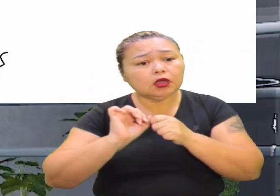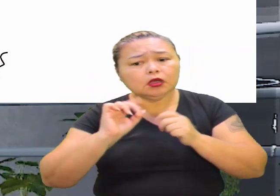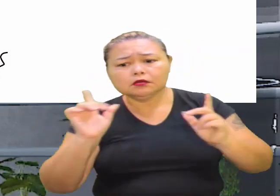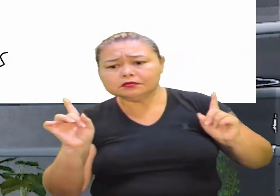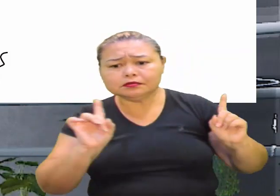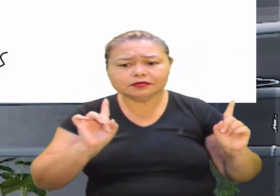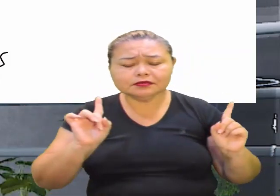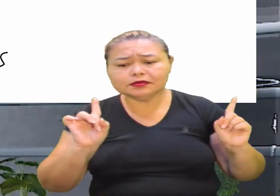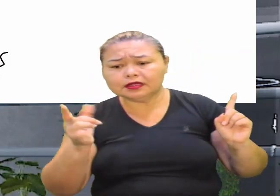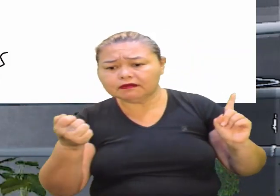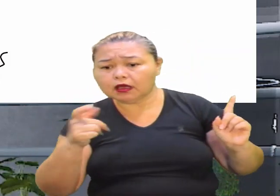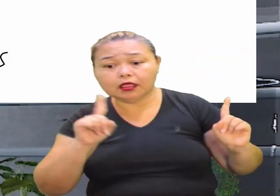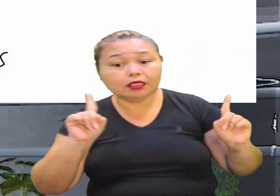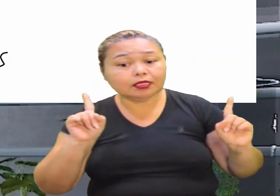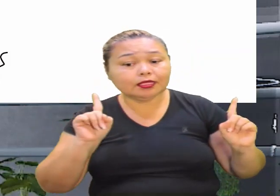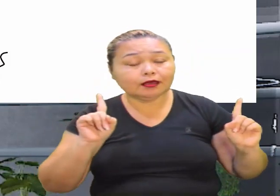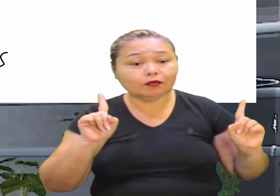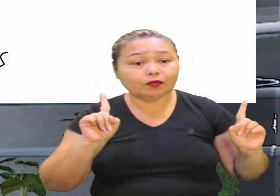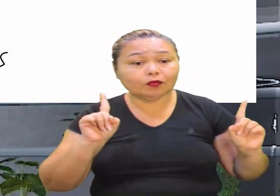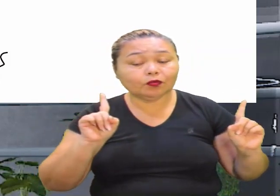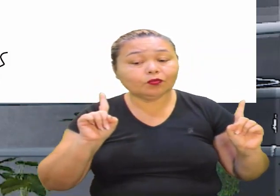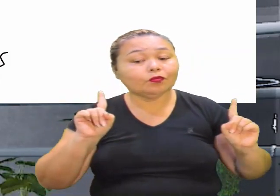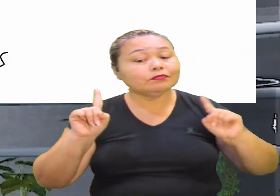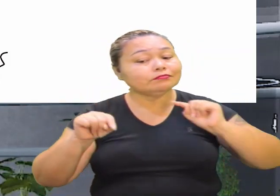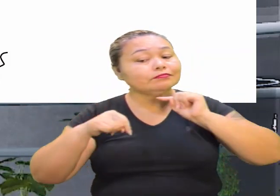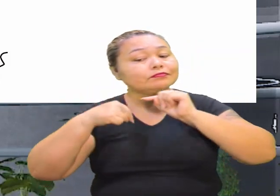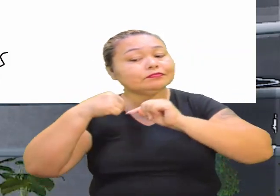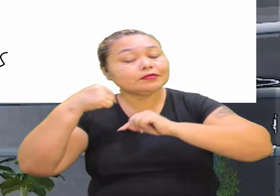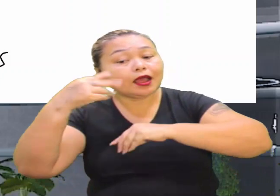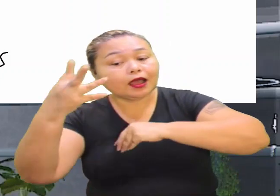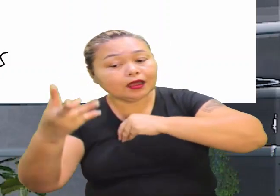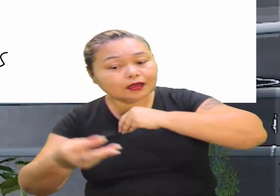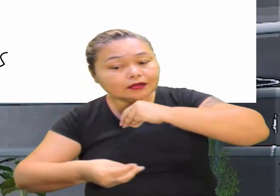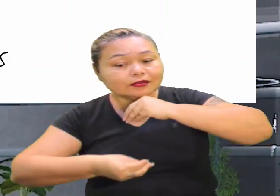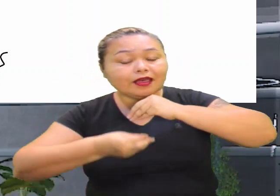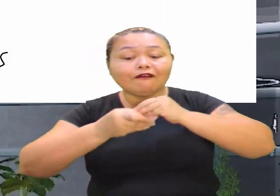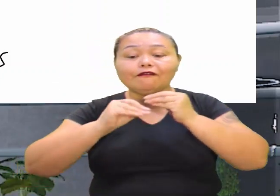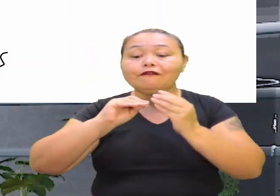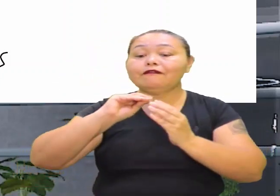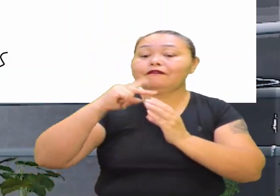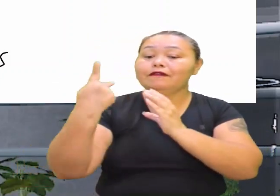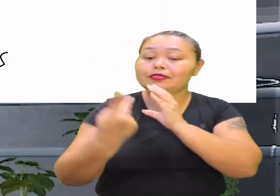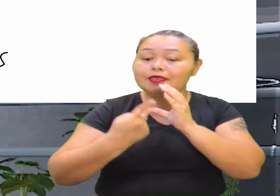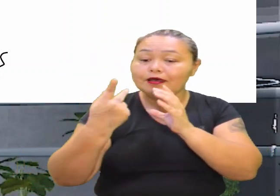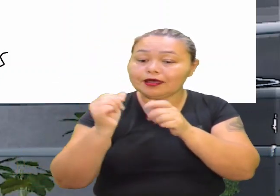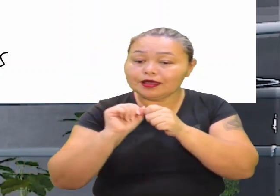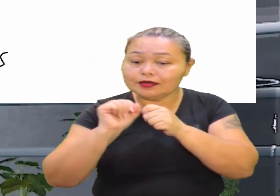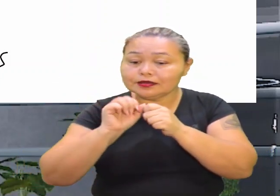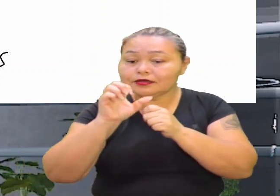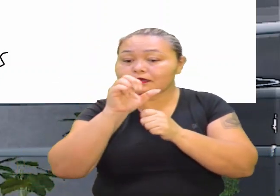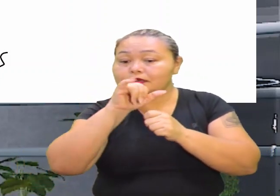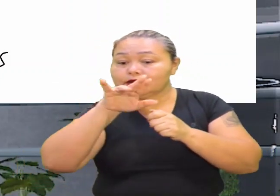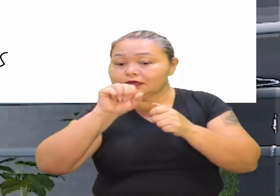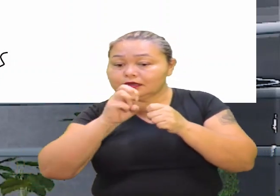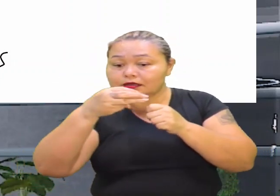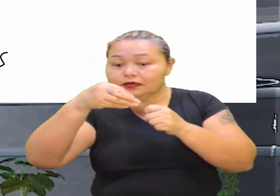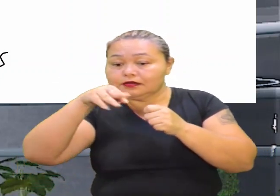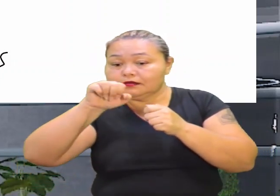vai se ferrar? Não, que aí a gente faz a suplementação de vitaminas, sais minerais,